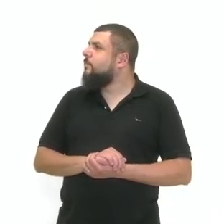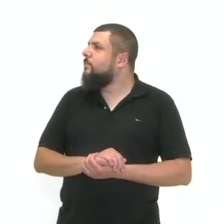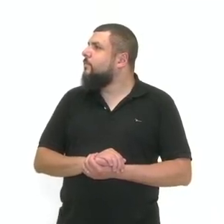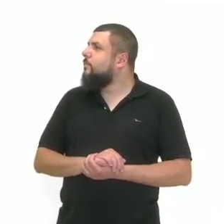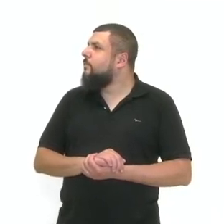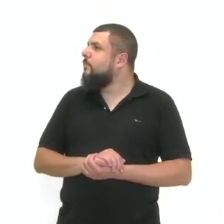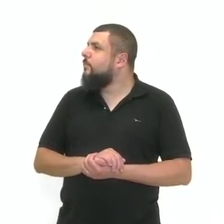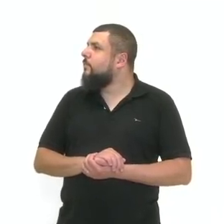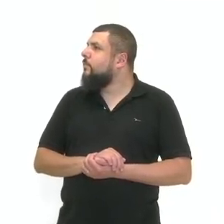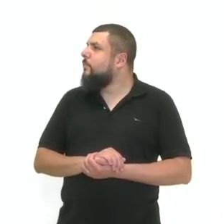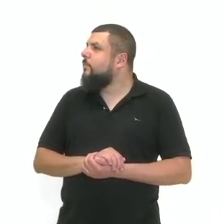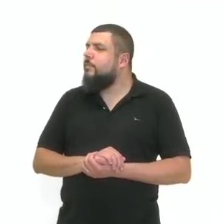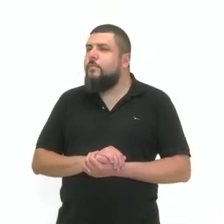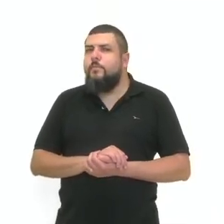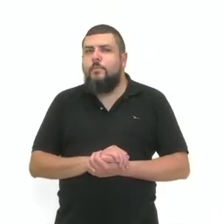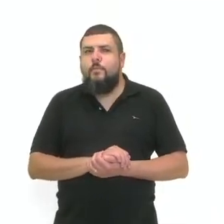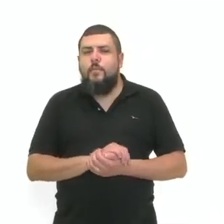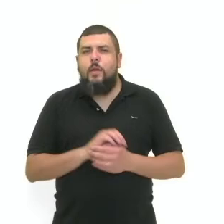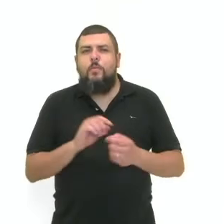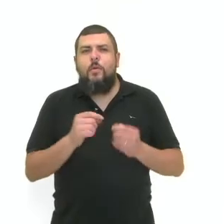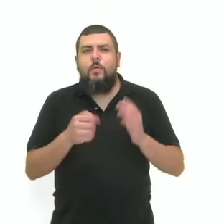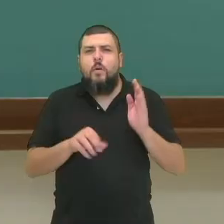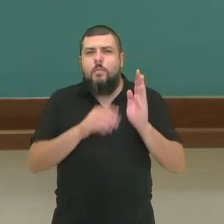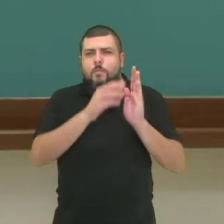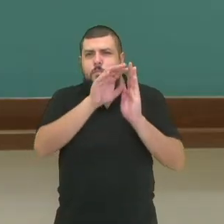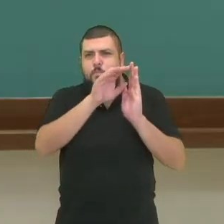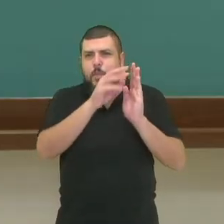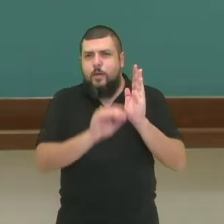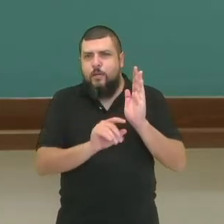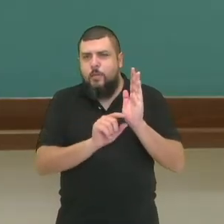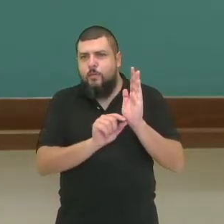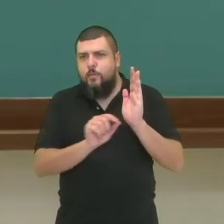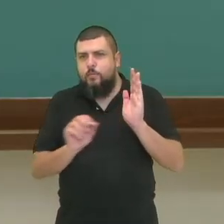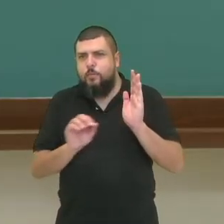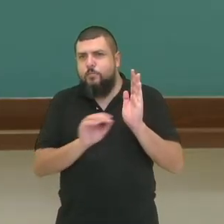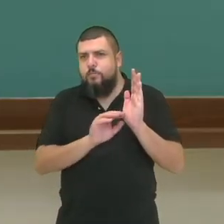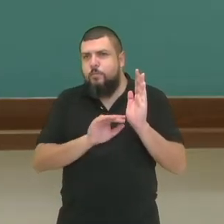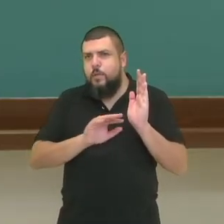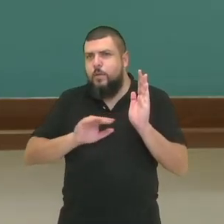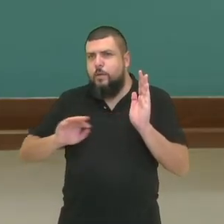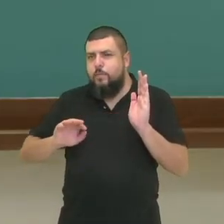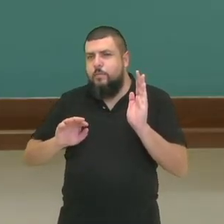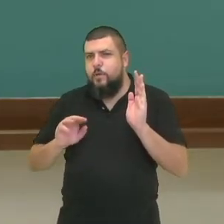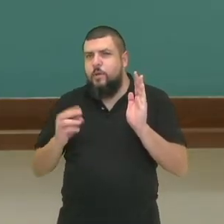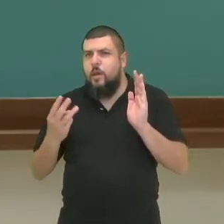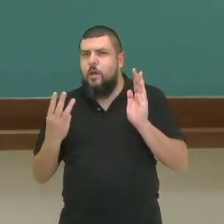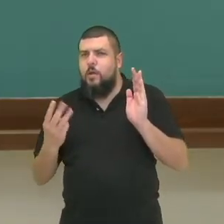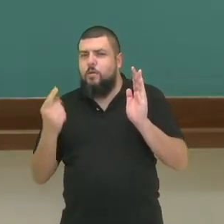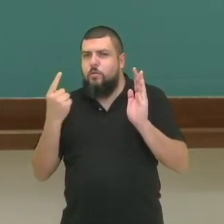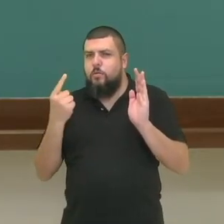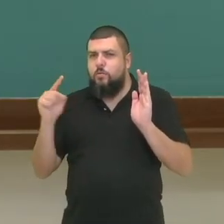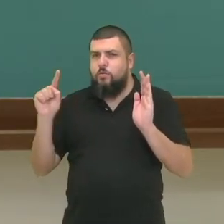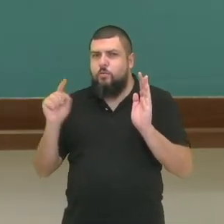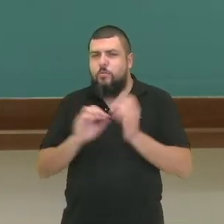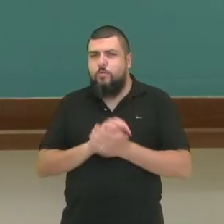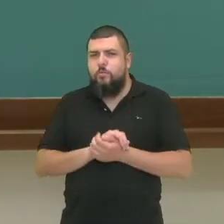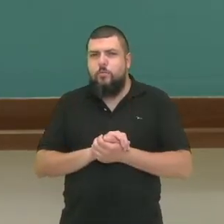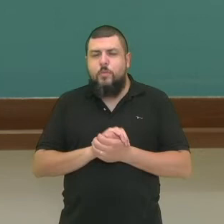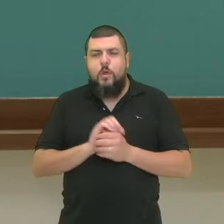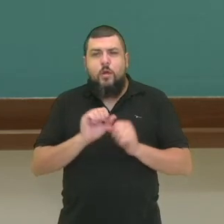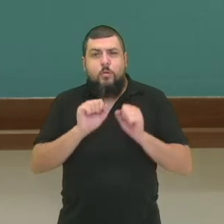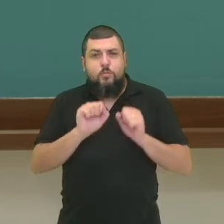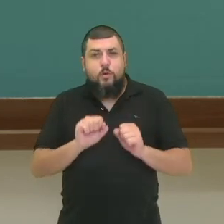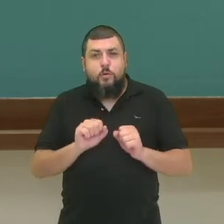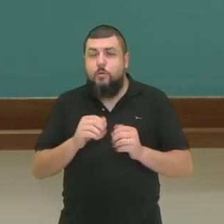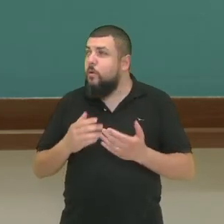quais são os três últimos. Tá? Então, a gente vai pegar aí um exemplo, seja qual for. Pode ser esse anterior aqui